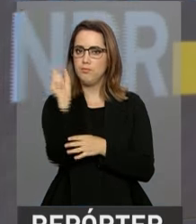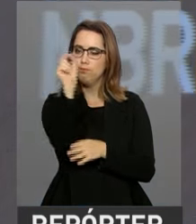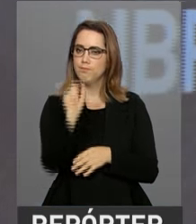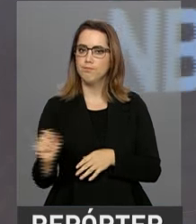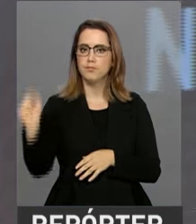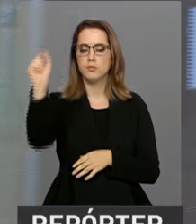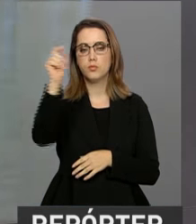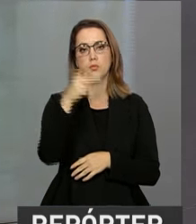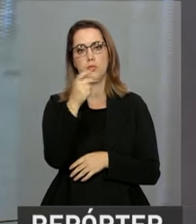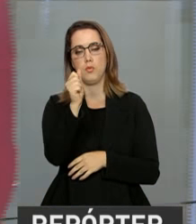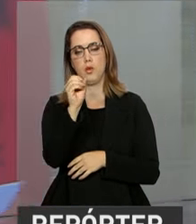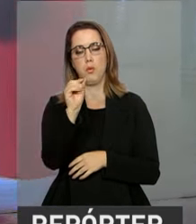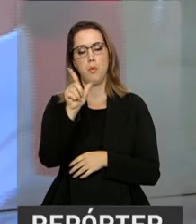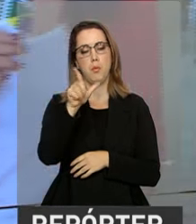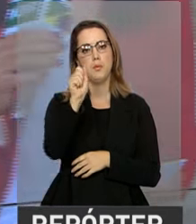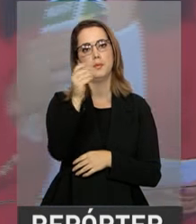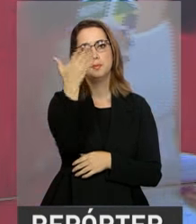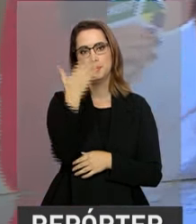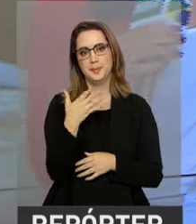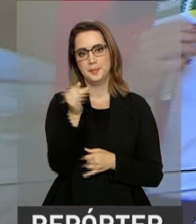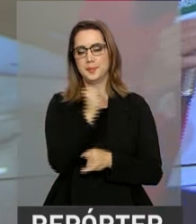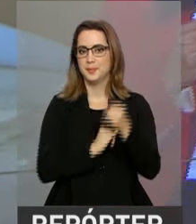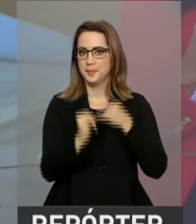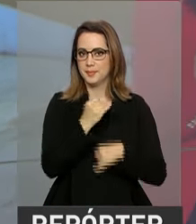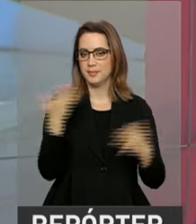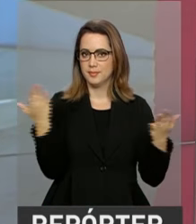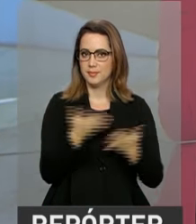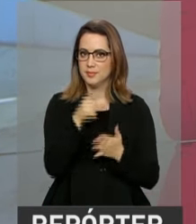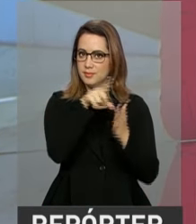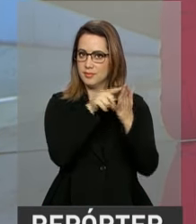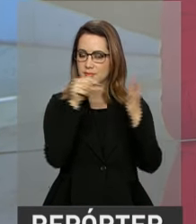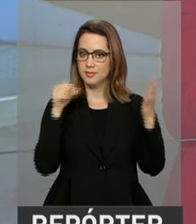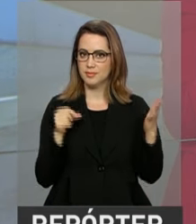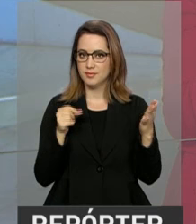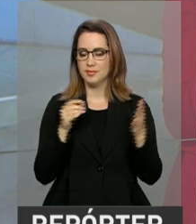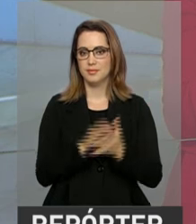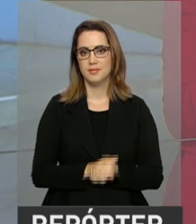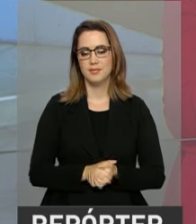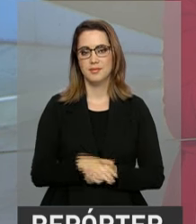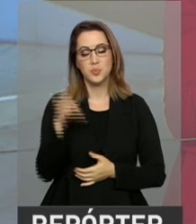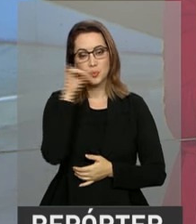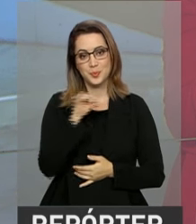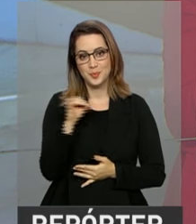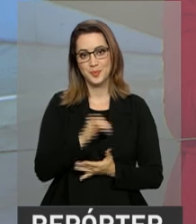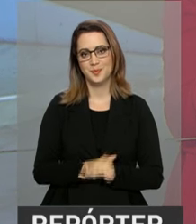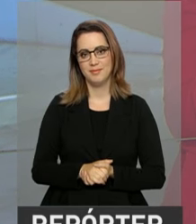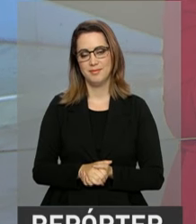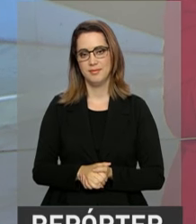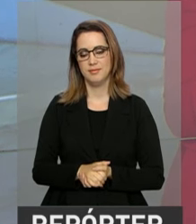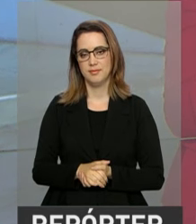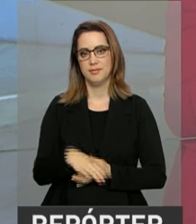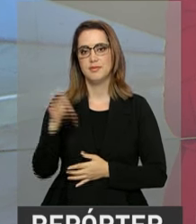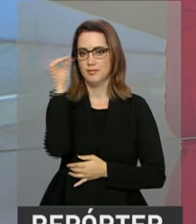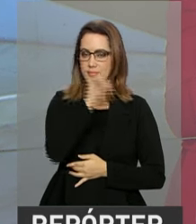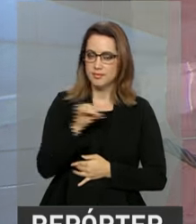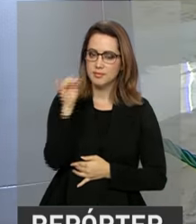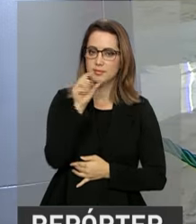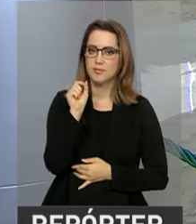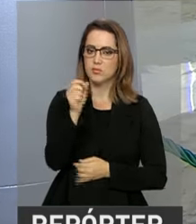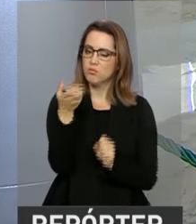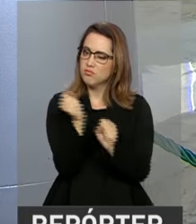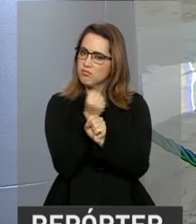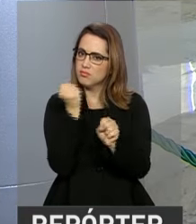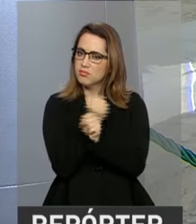deor tem as informações ao vivo pra gente lá do Palácio Planalto Olá Paula Oi Leandro pra